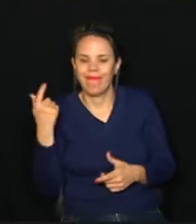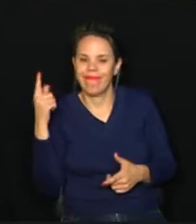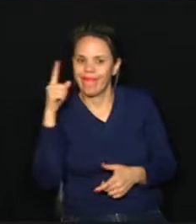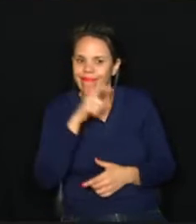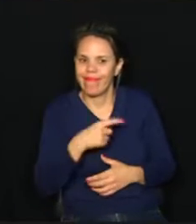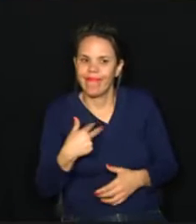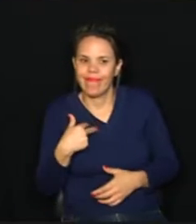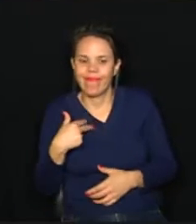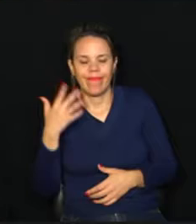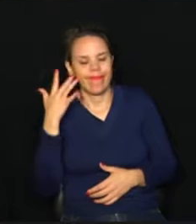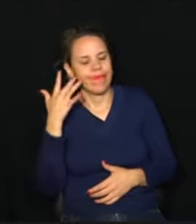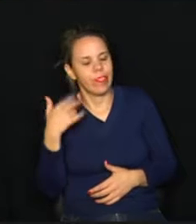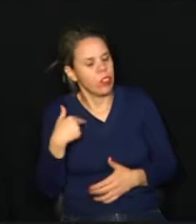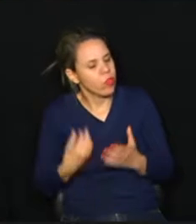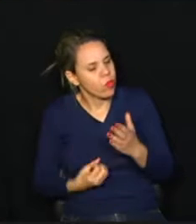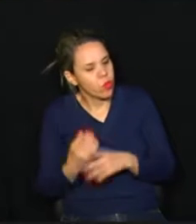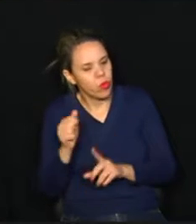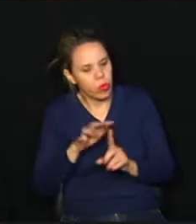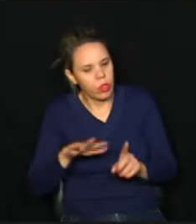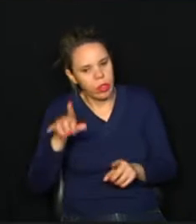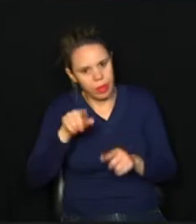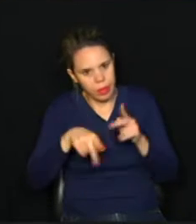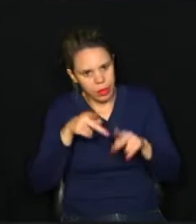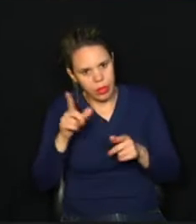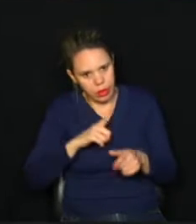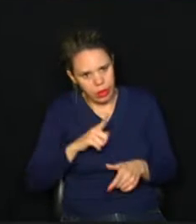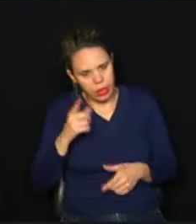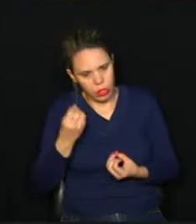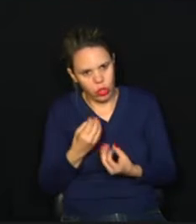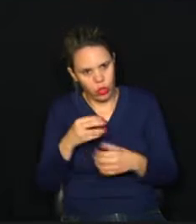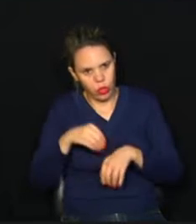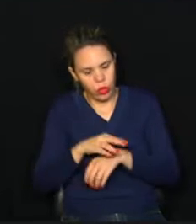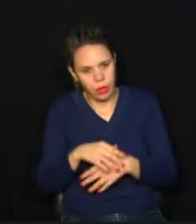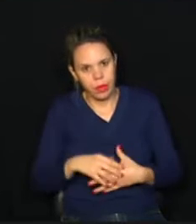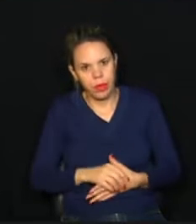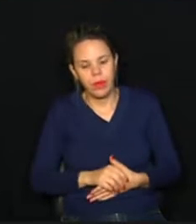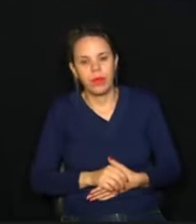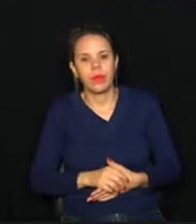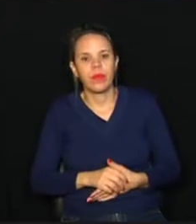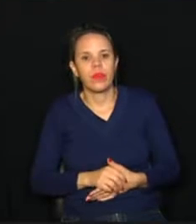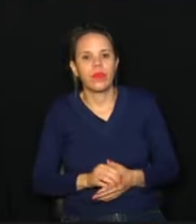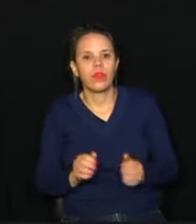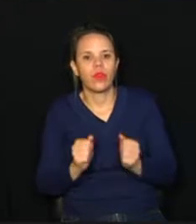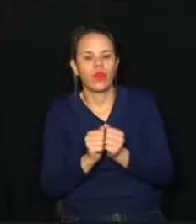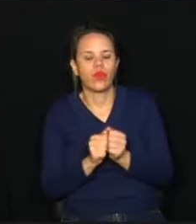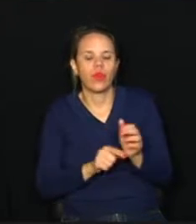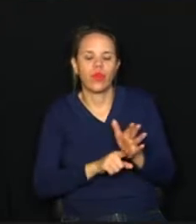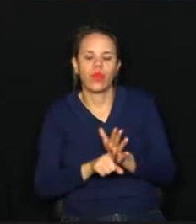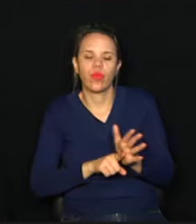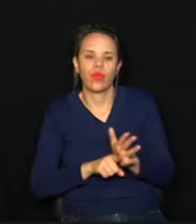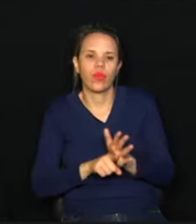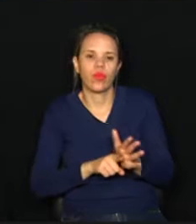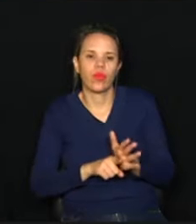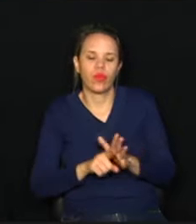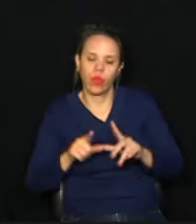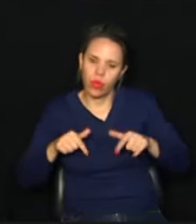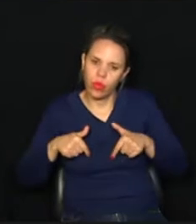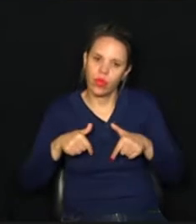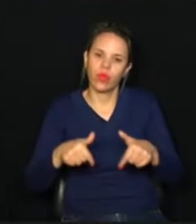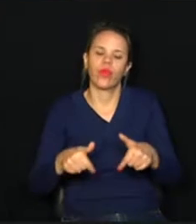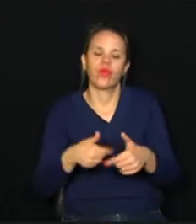e acho que é muito importante que a sociedade possa ter essas informações para, junto com os pesquisadores, reagir